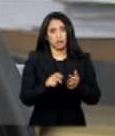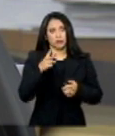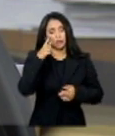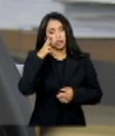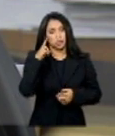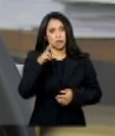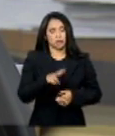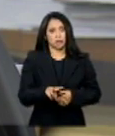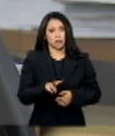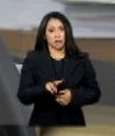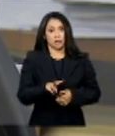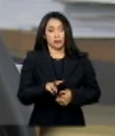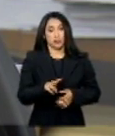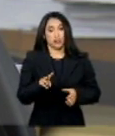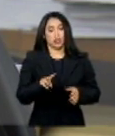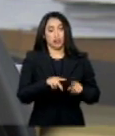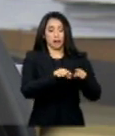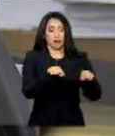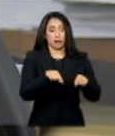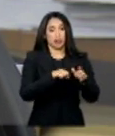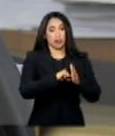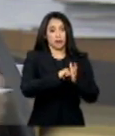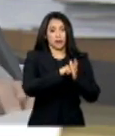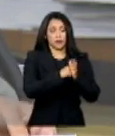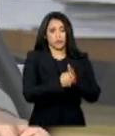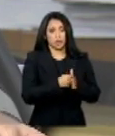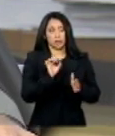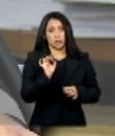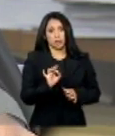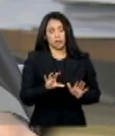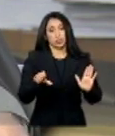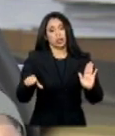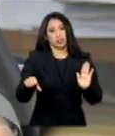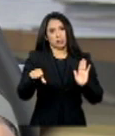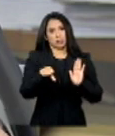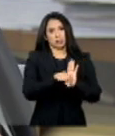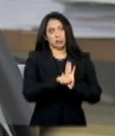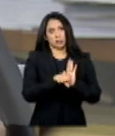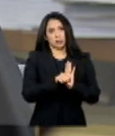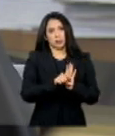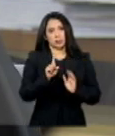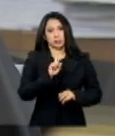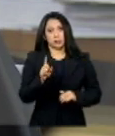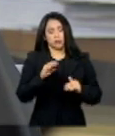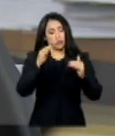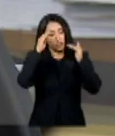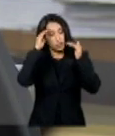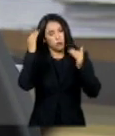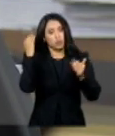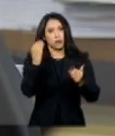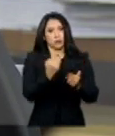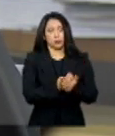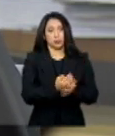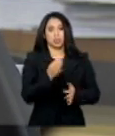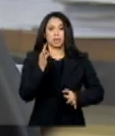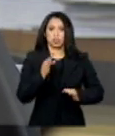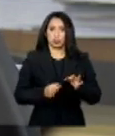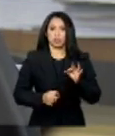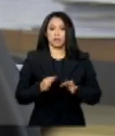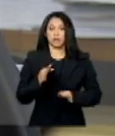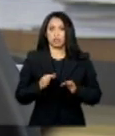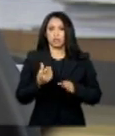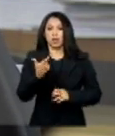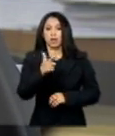reserva a internação apenas a reiteração de infrações graves e ao descumprimento reiterado e justificado de